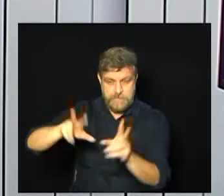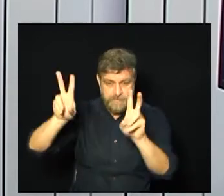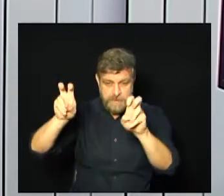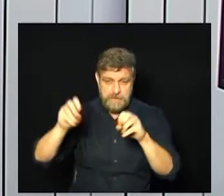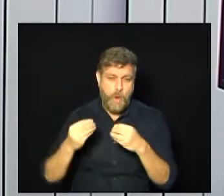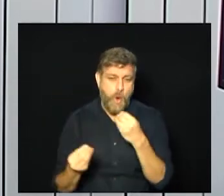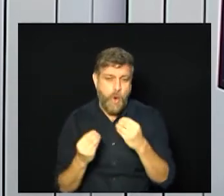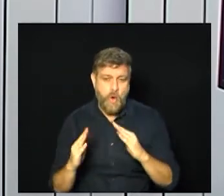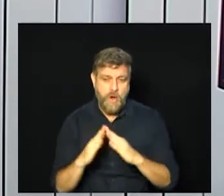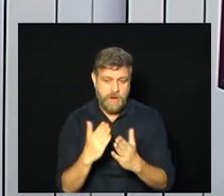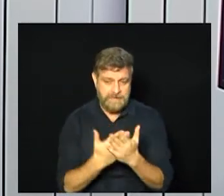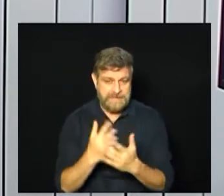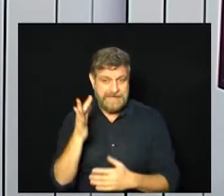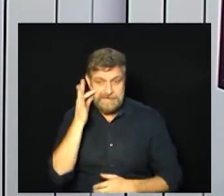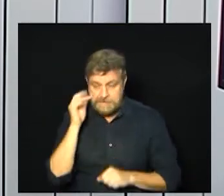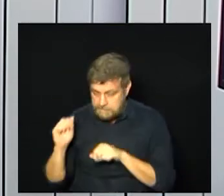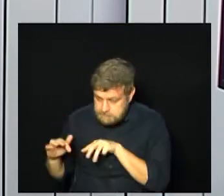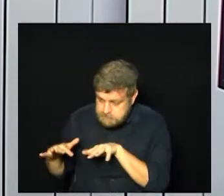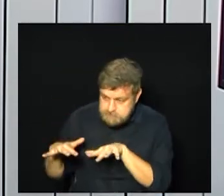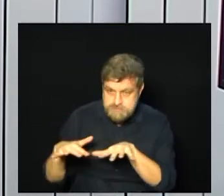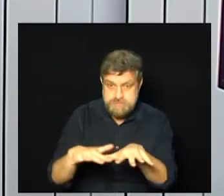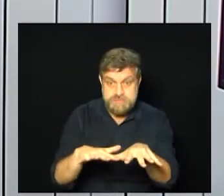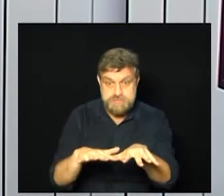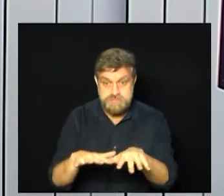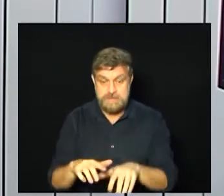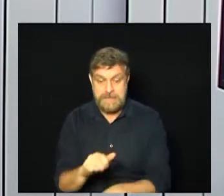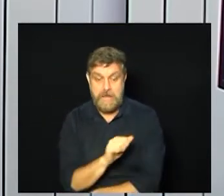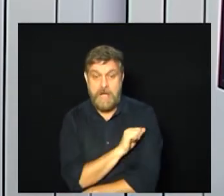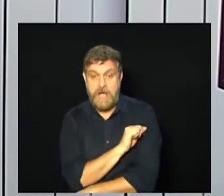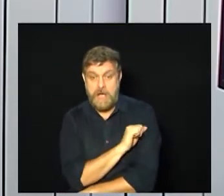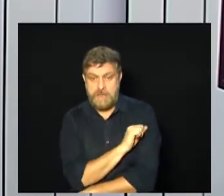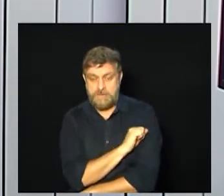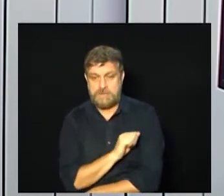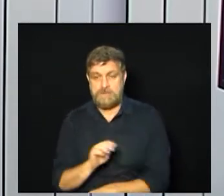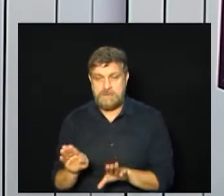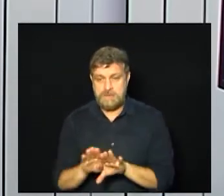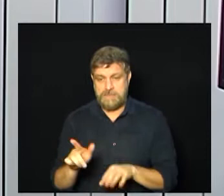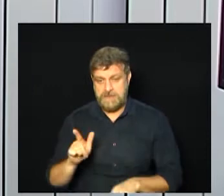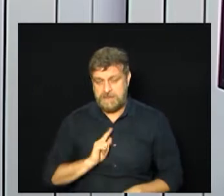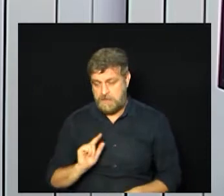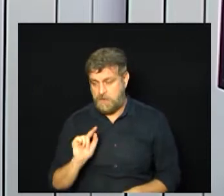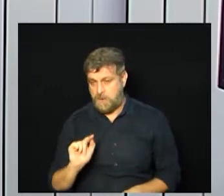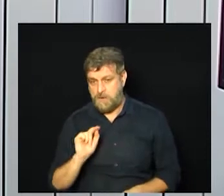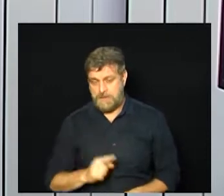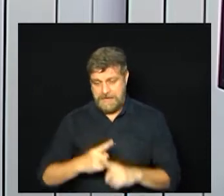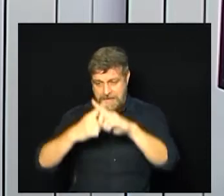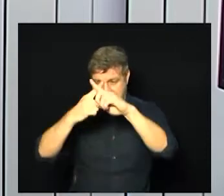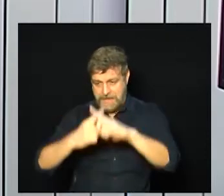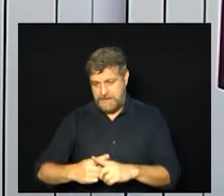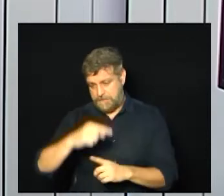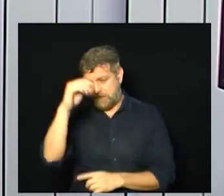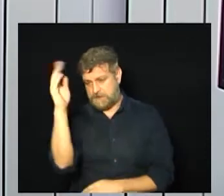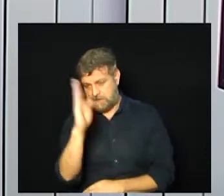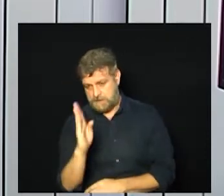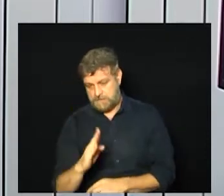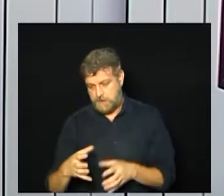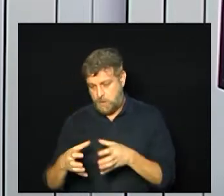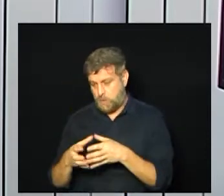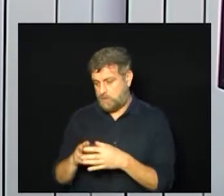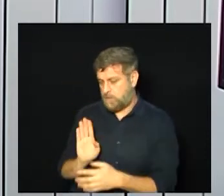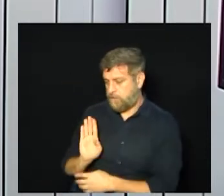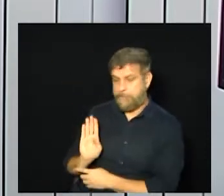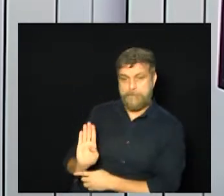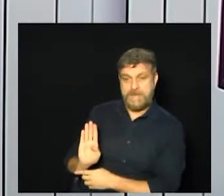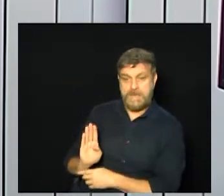retorno presencial de 100% dos alunos. A gente tem ainda aqui Campeonato Brasileiro da Série